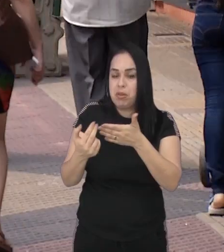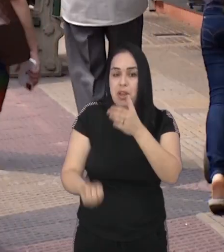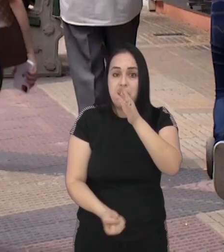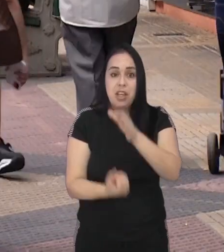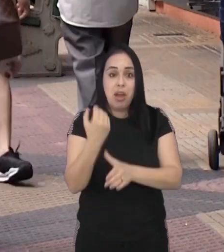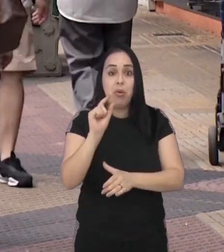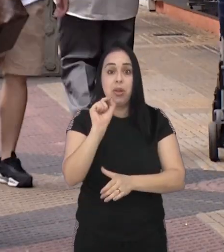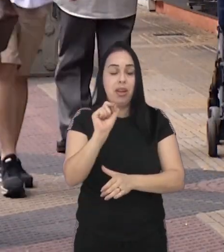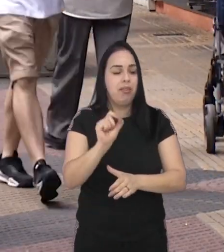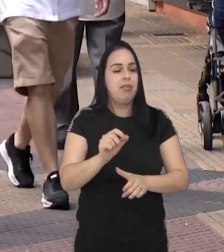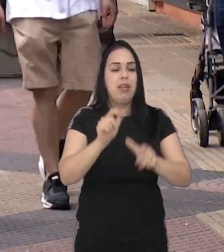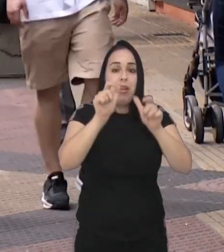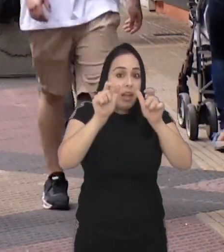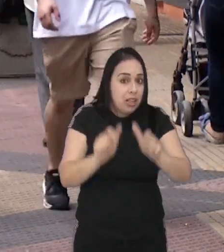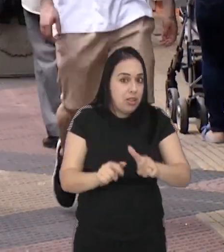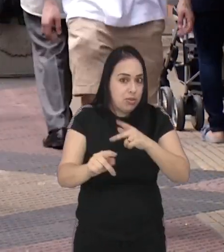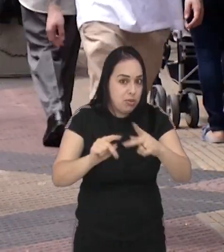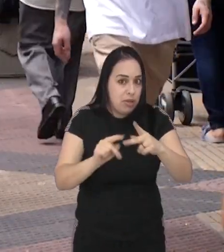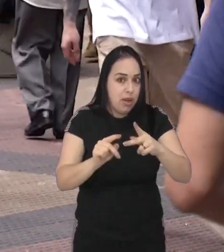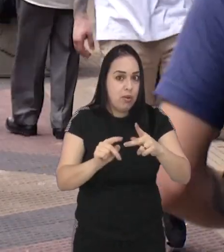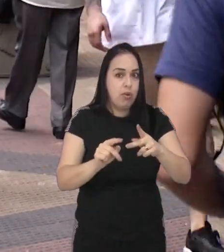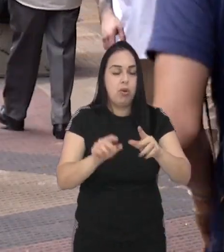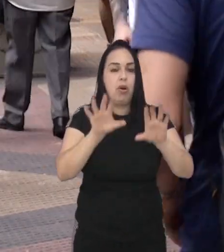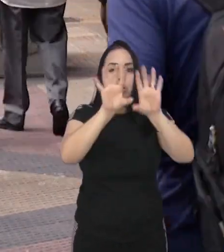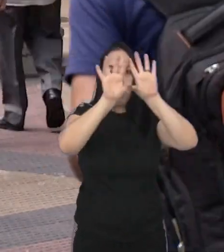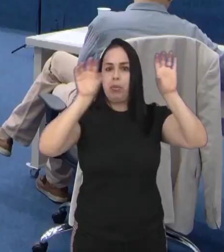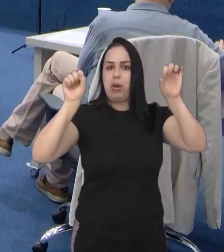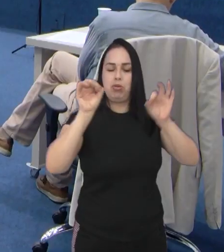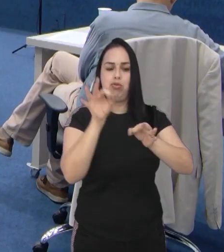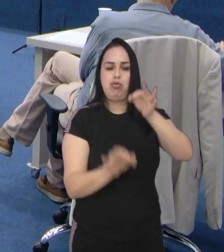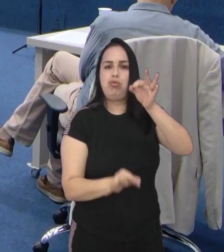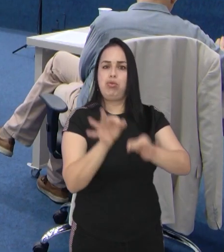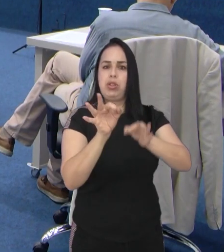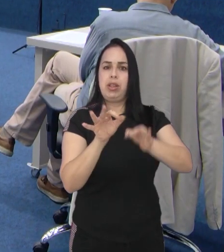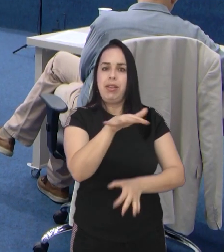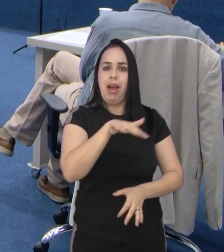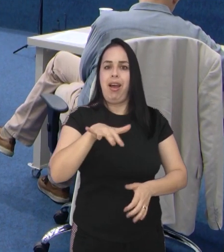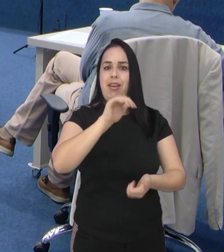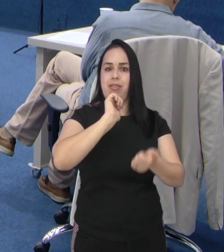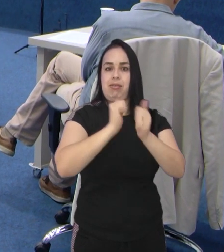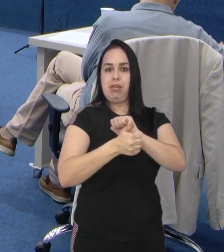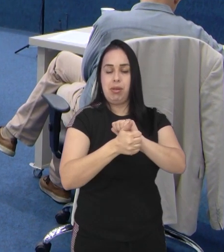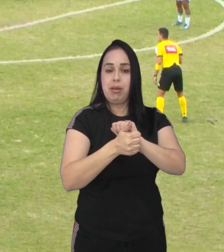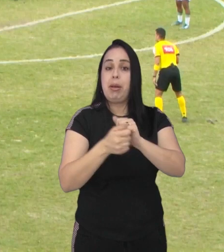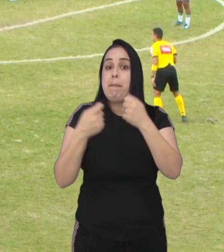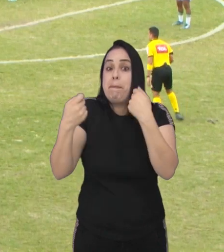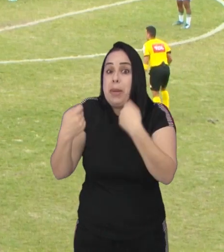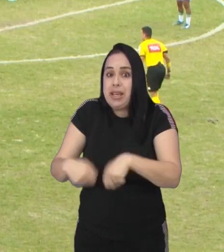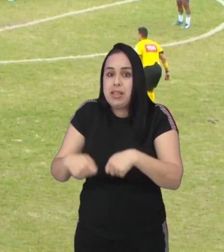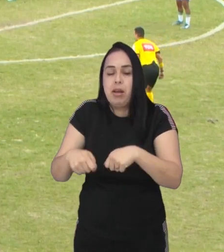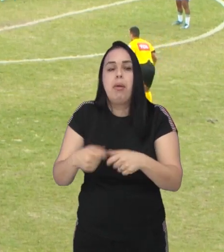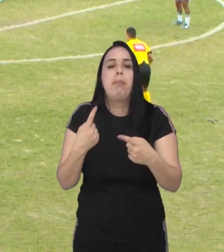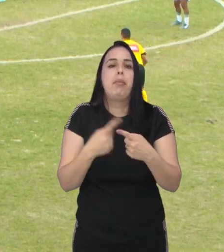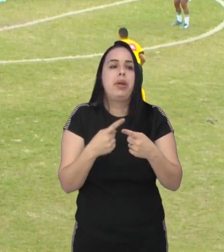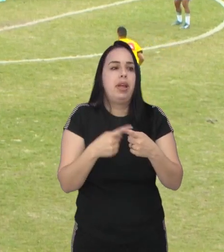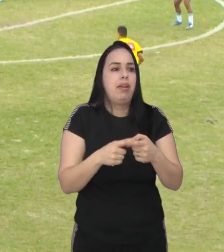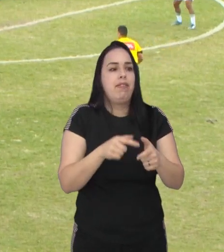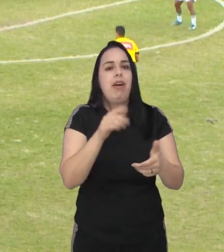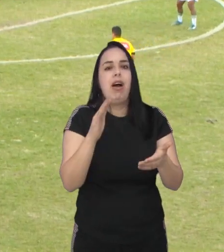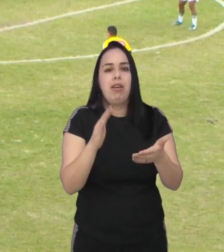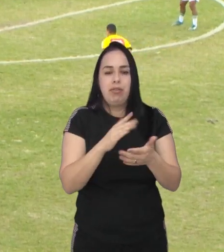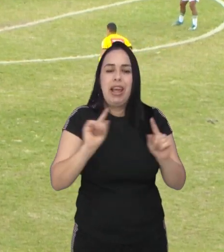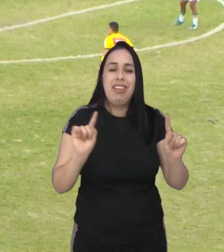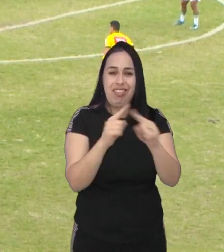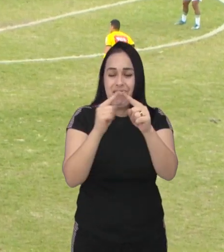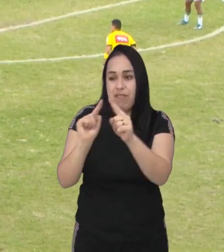vai criar na cidade o Tribunal de Justiça Desportivo. Como apontado pelos parlamentares, a medida é necessária devido à